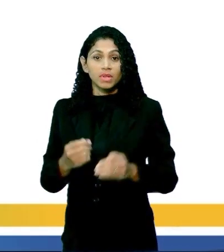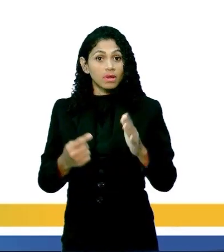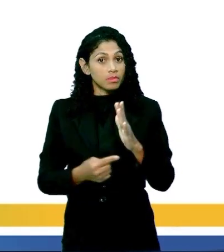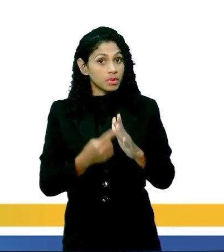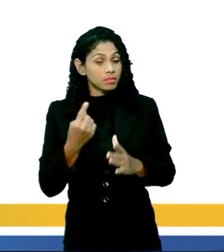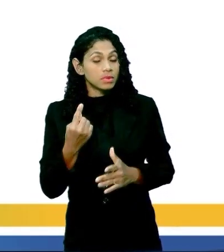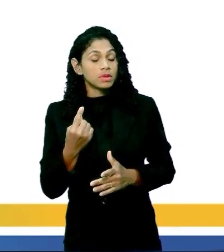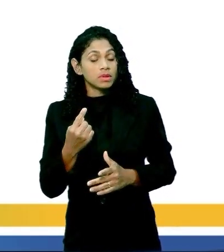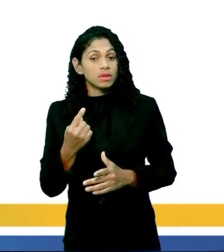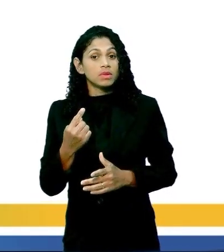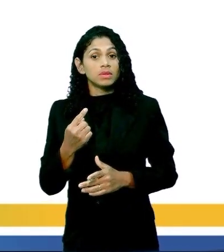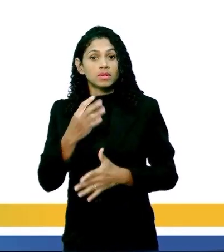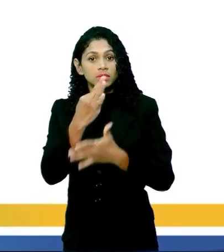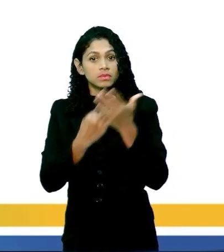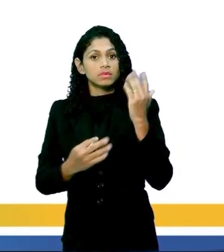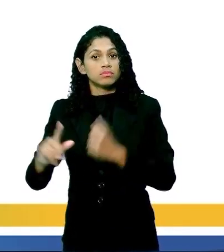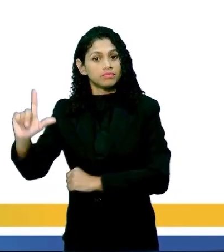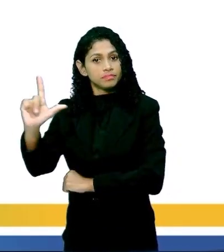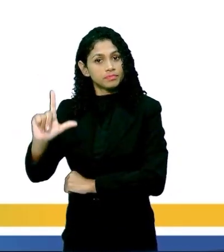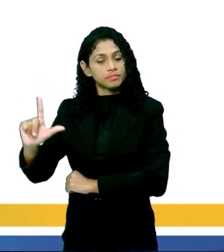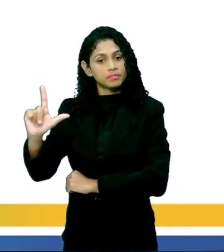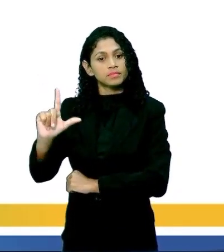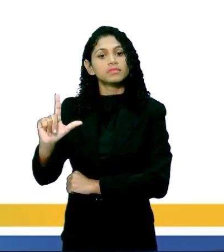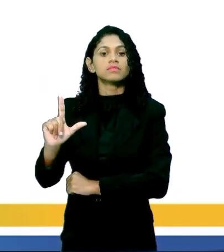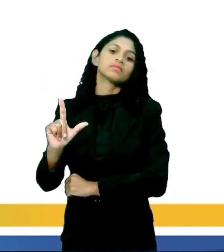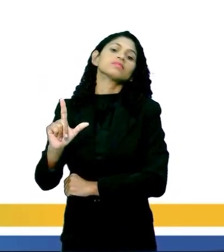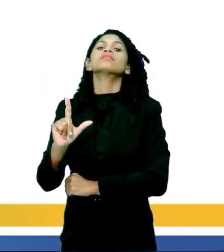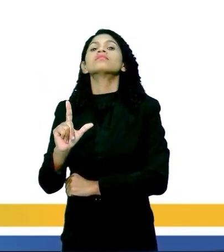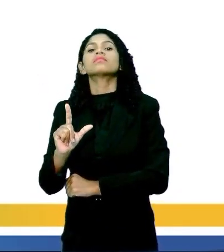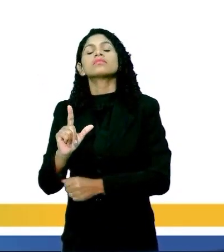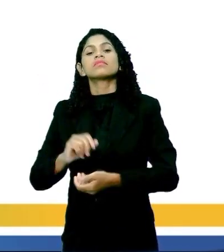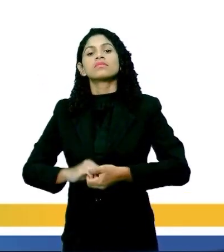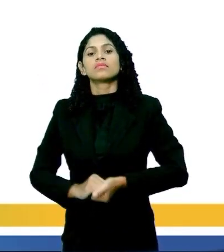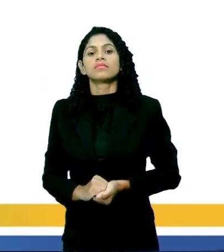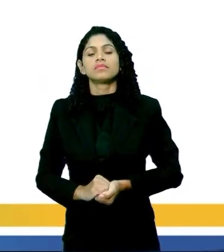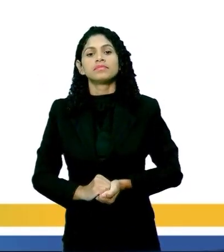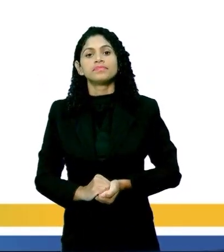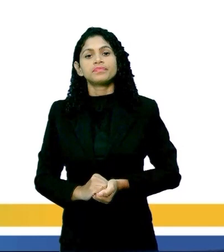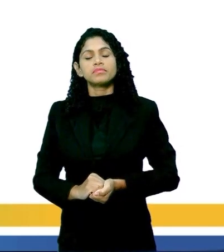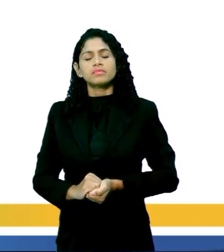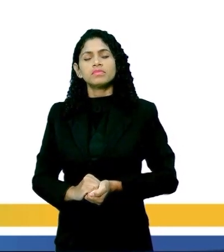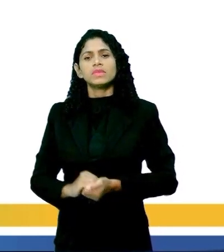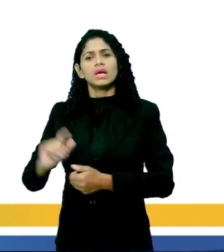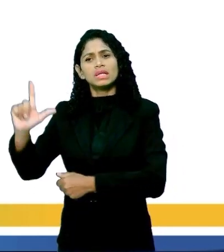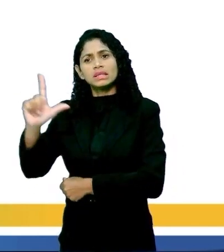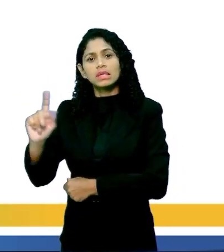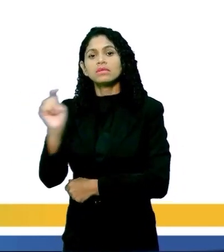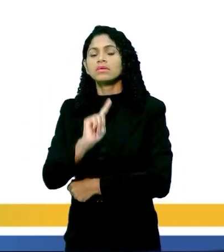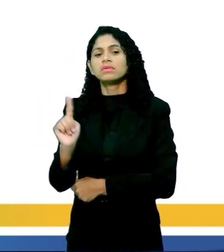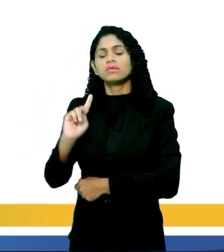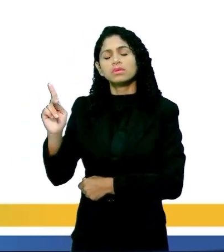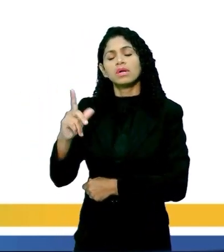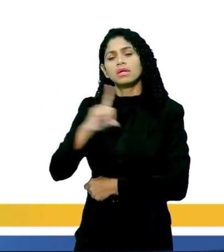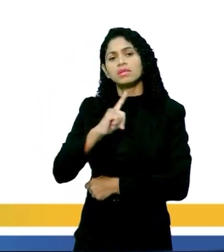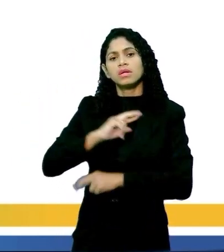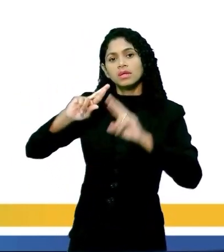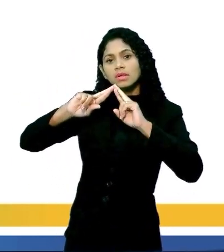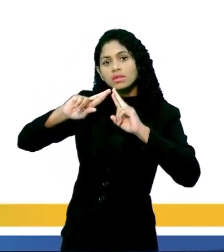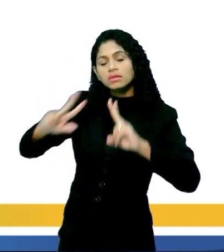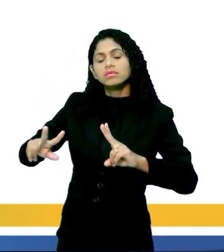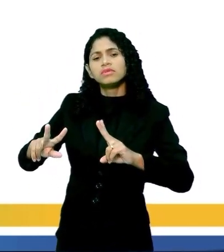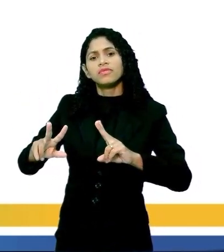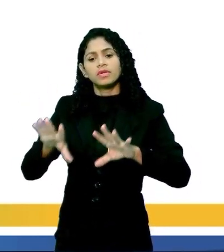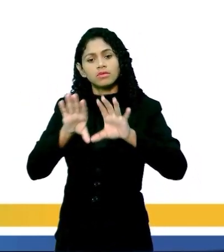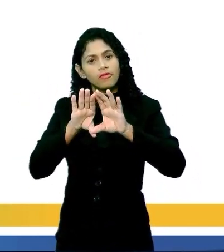Primeiro, a definição do texto literário. Os textos literários e não literários, eles apresentam diversas diferenças